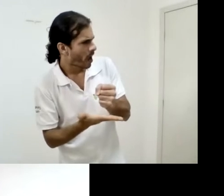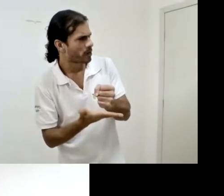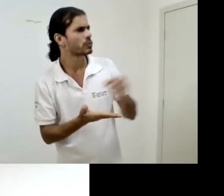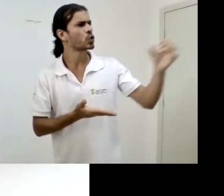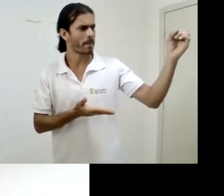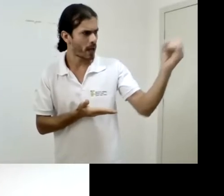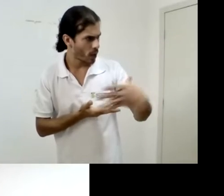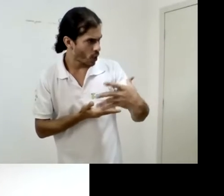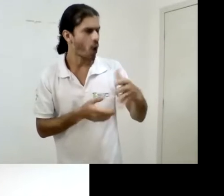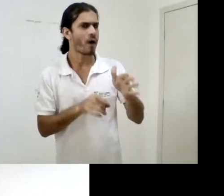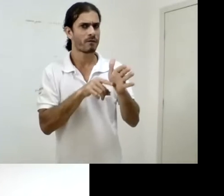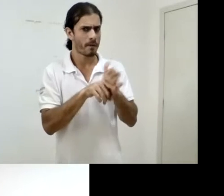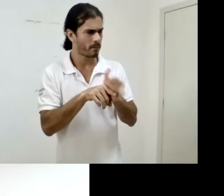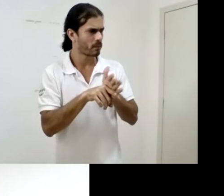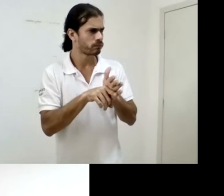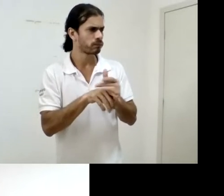Você pode ler